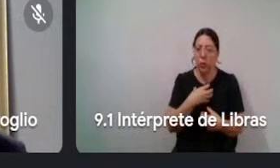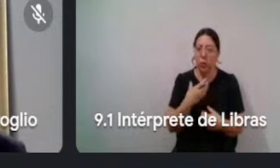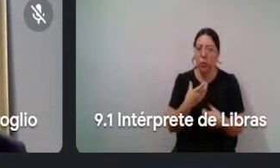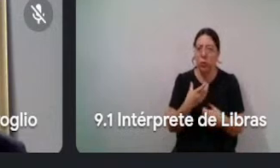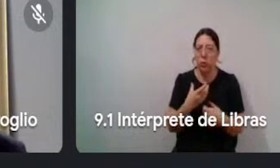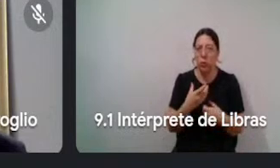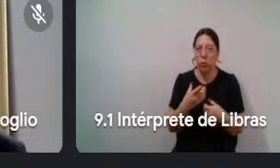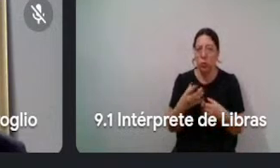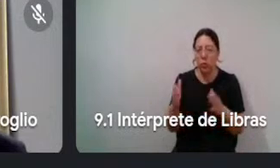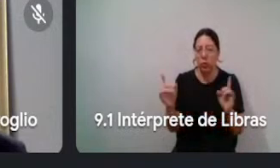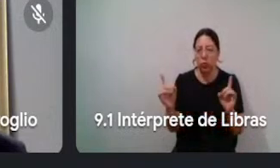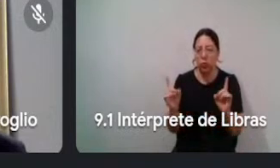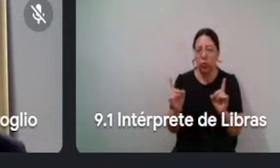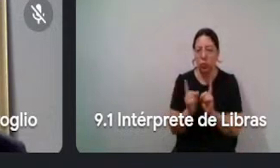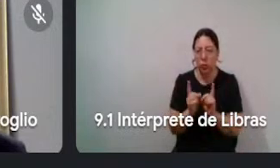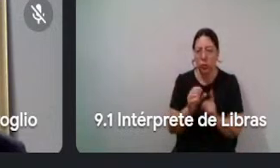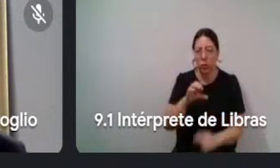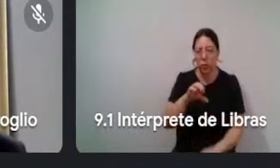o voto, senhor presidente.